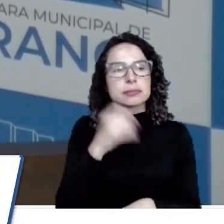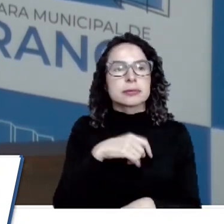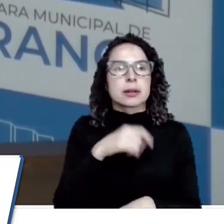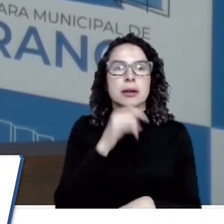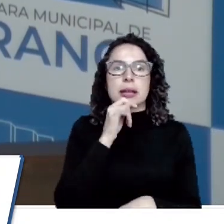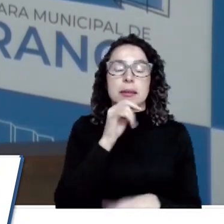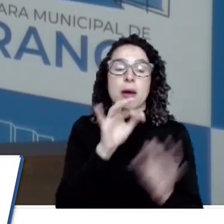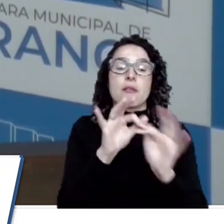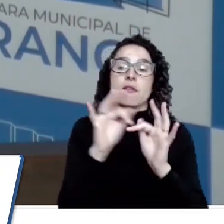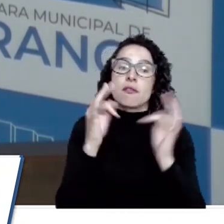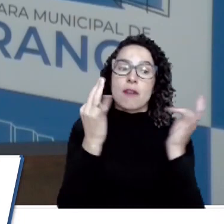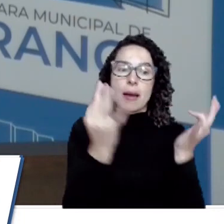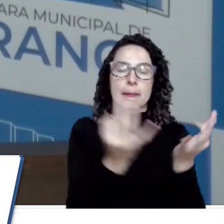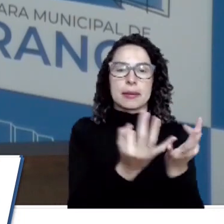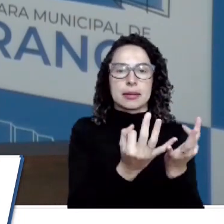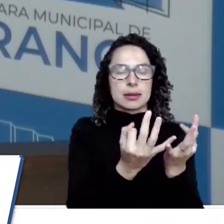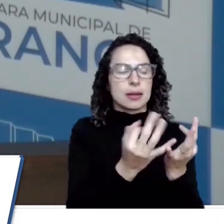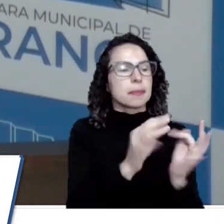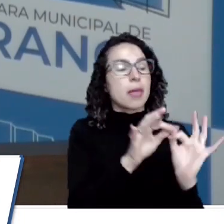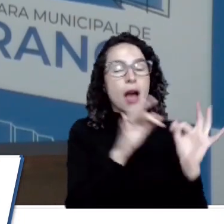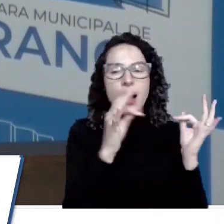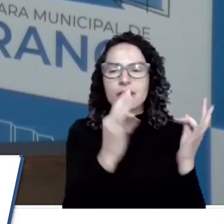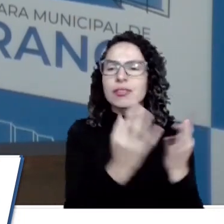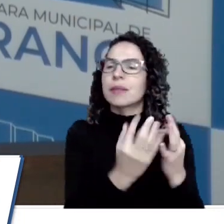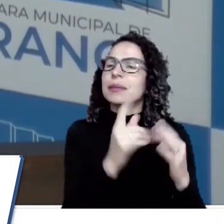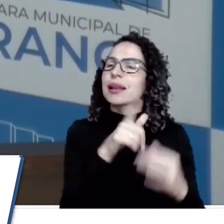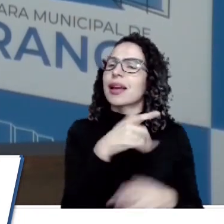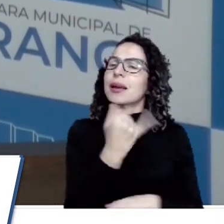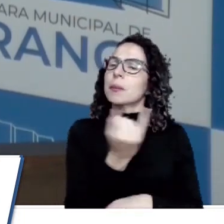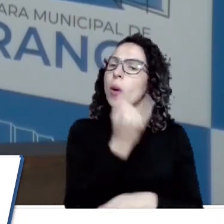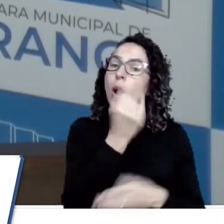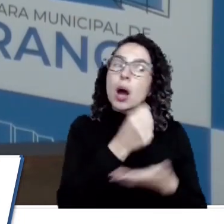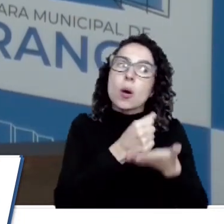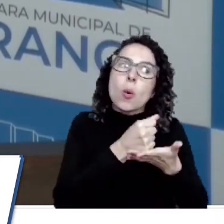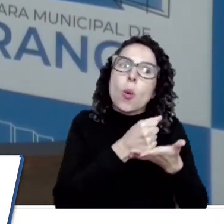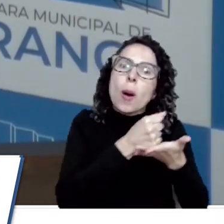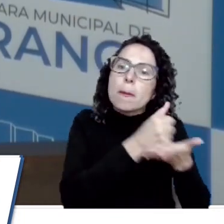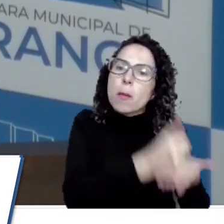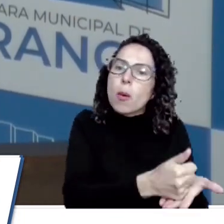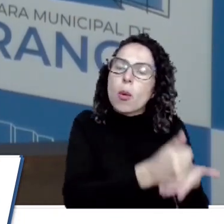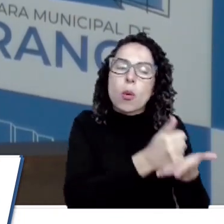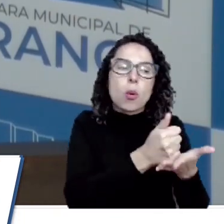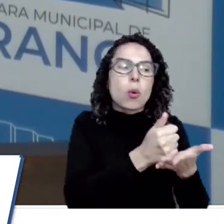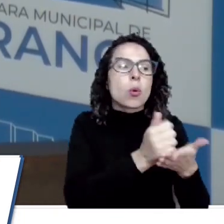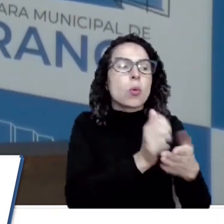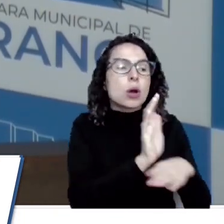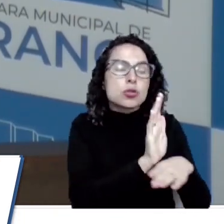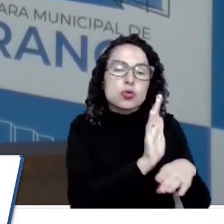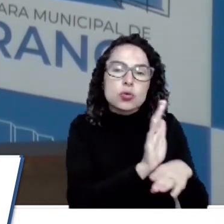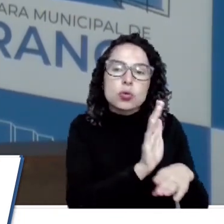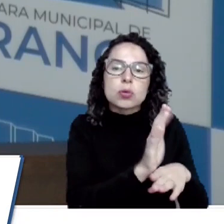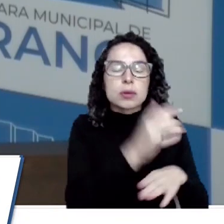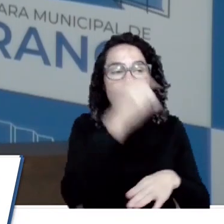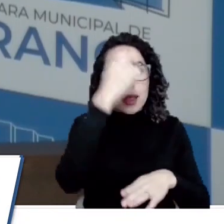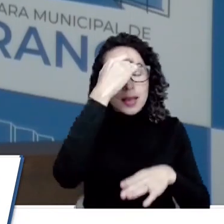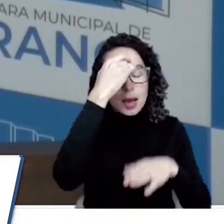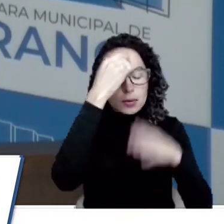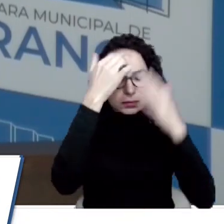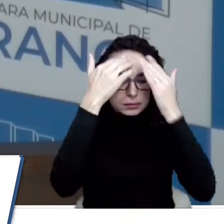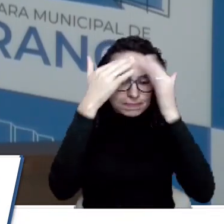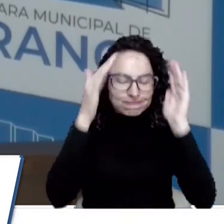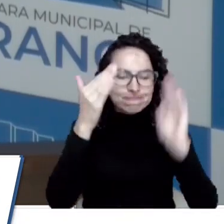famílias. Então, é muito importante que as famílias tenham esse apoio, tenham essa orientação, tenham essa consciência de que